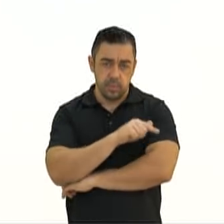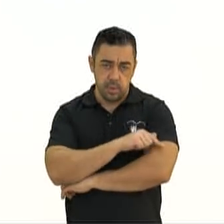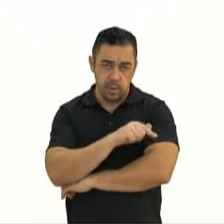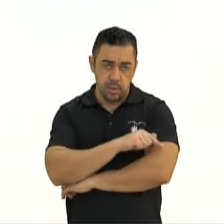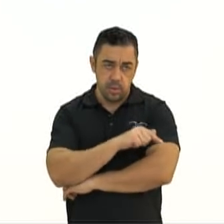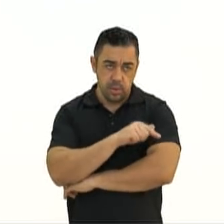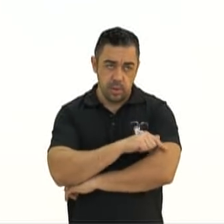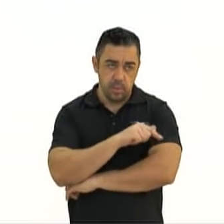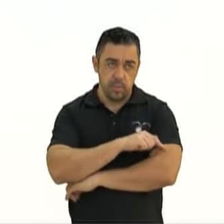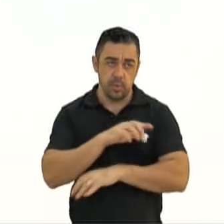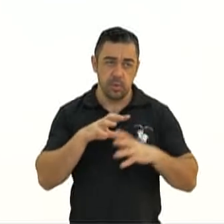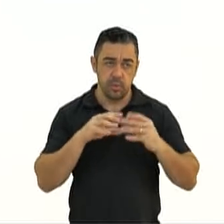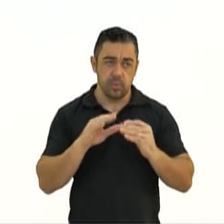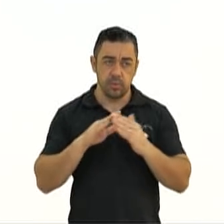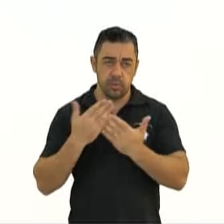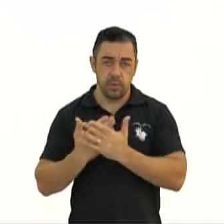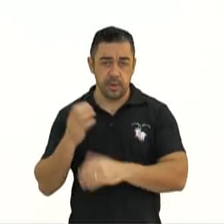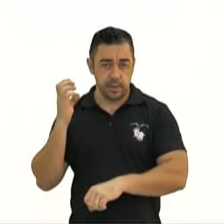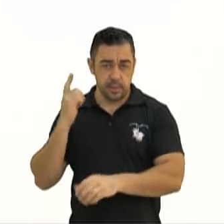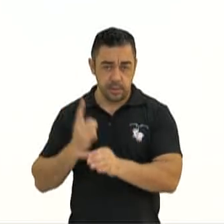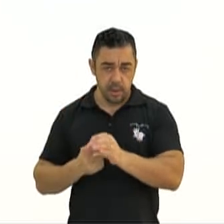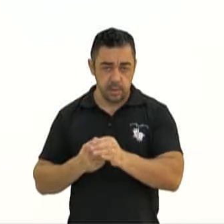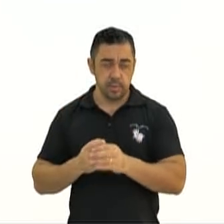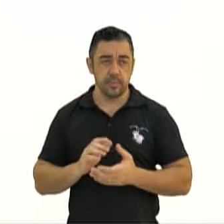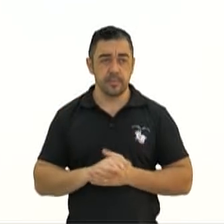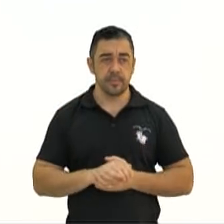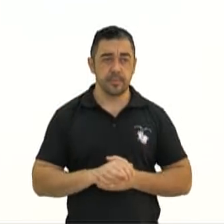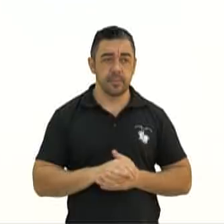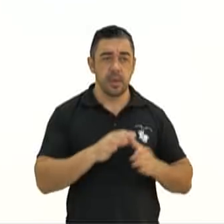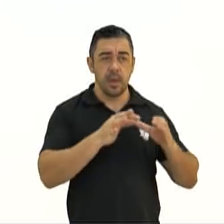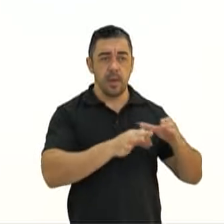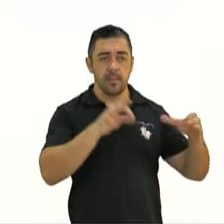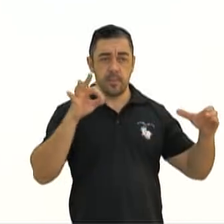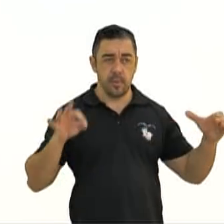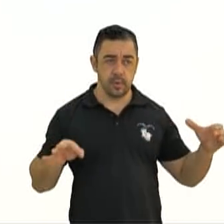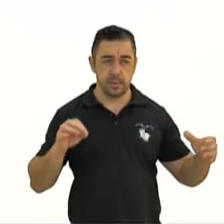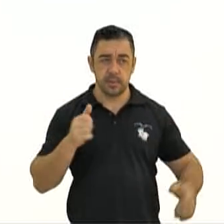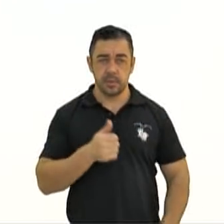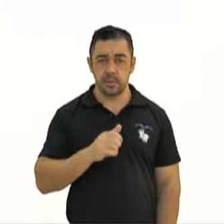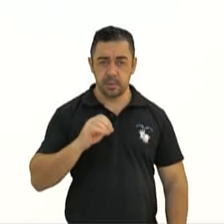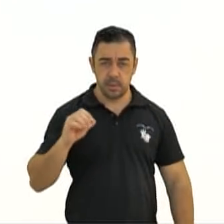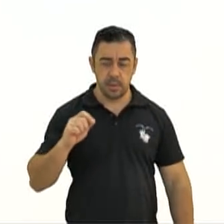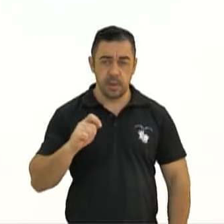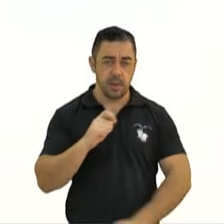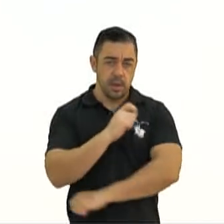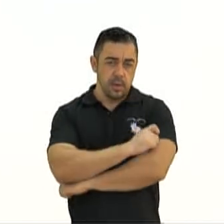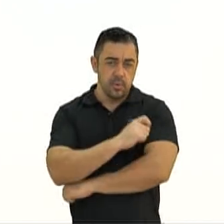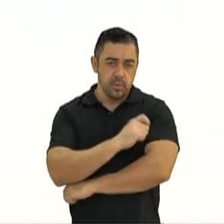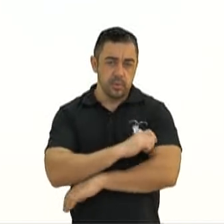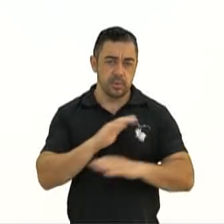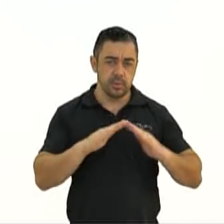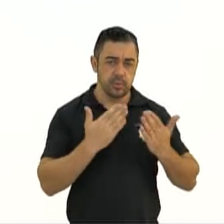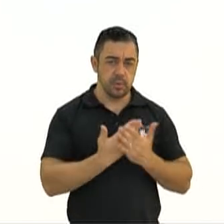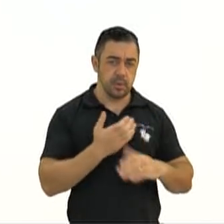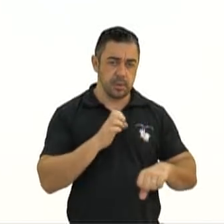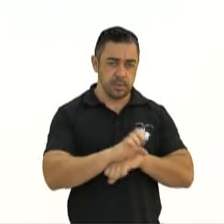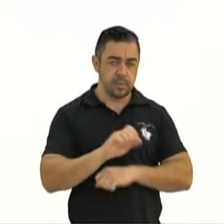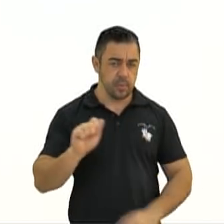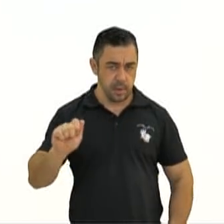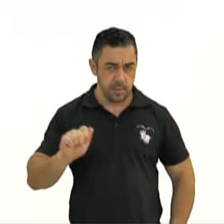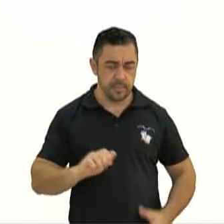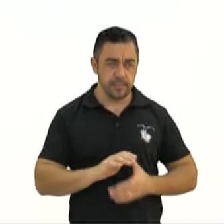7º ano de todos os colégios da cidade e a amostra são os 100 alunos do colégio estadual